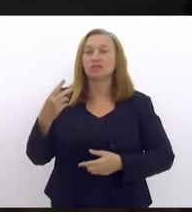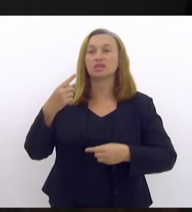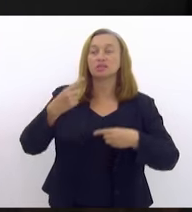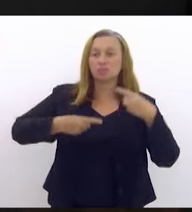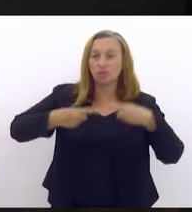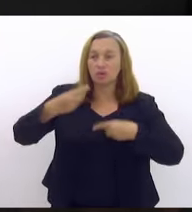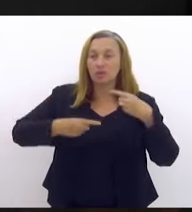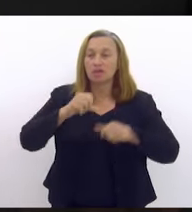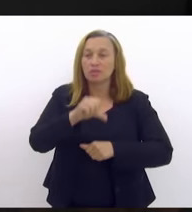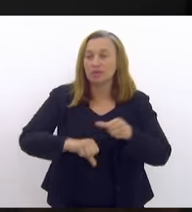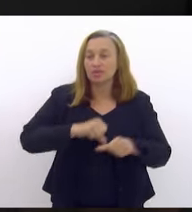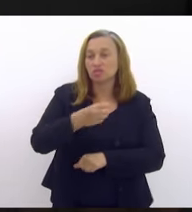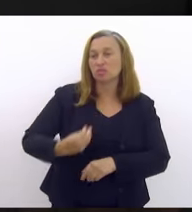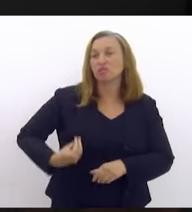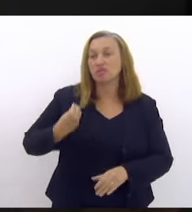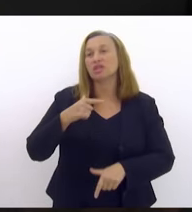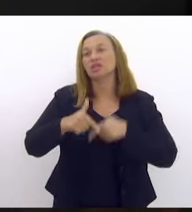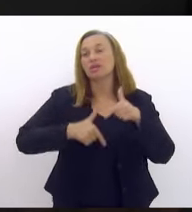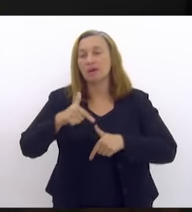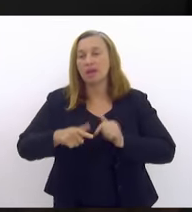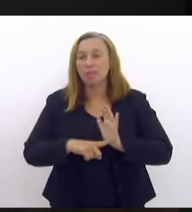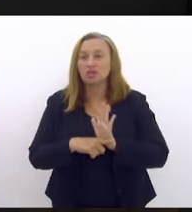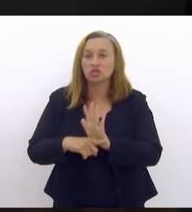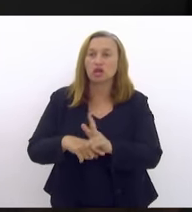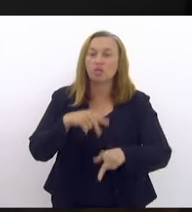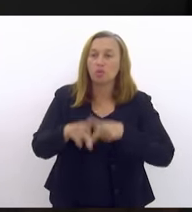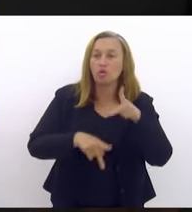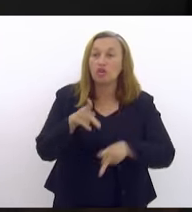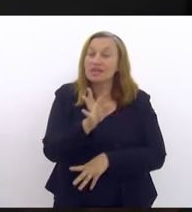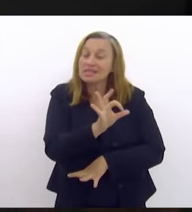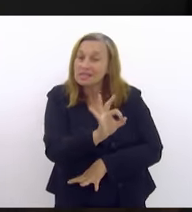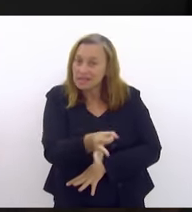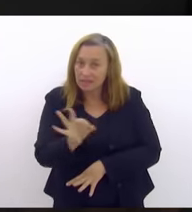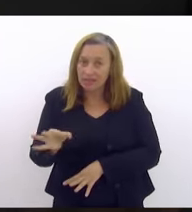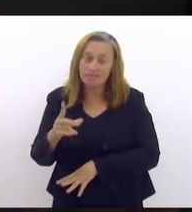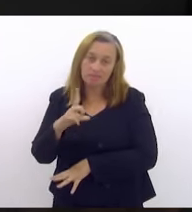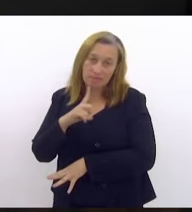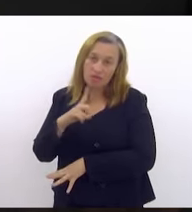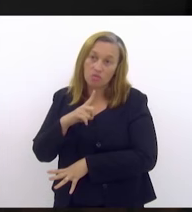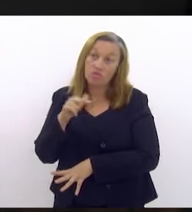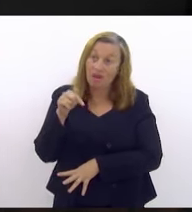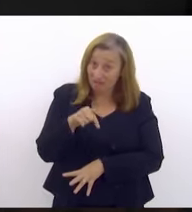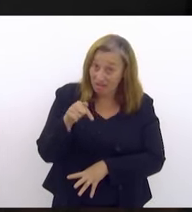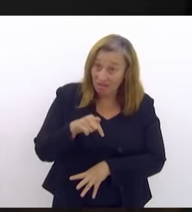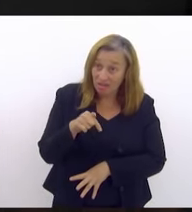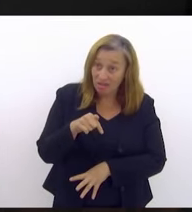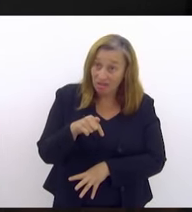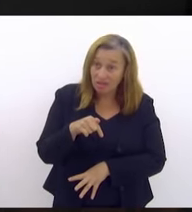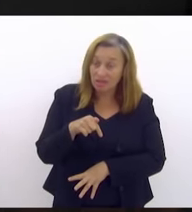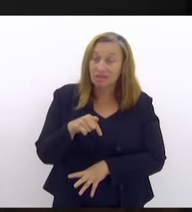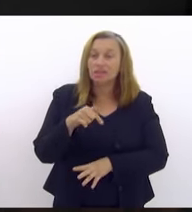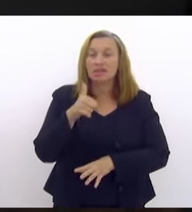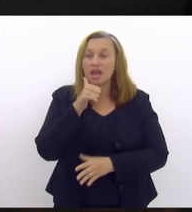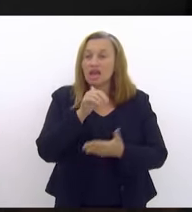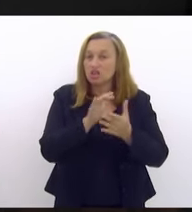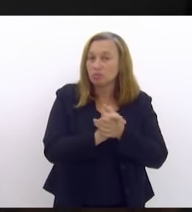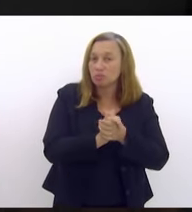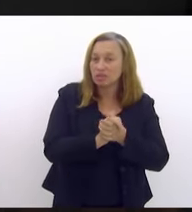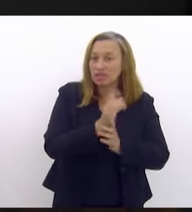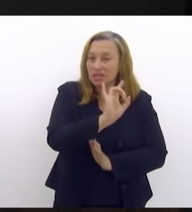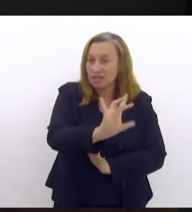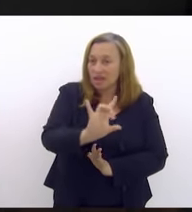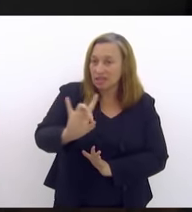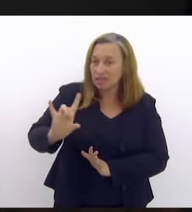poder transformar vidas e trabalhar pelo povo. E eu tenho certeza que aqui estão as esposas de vocês,